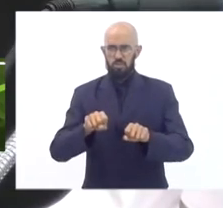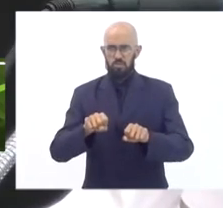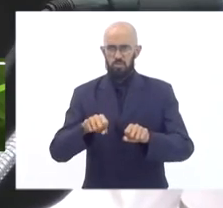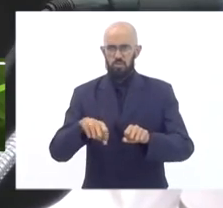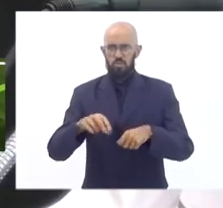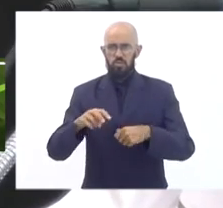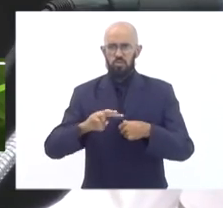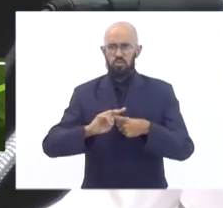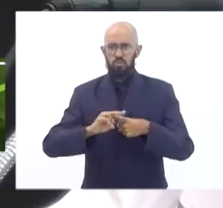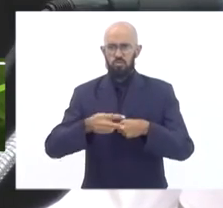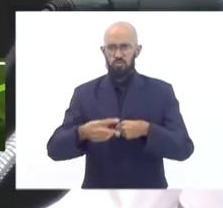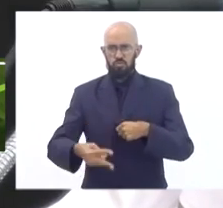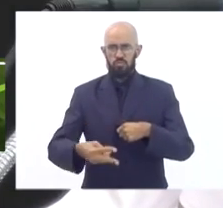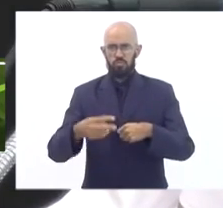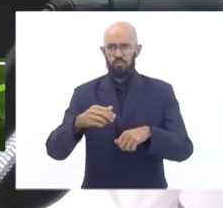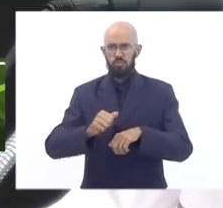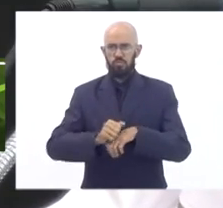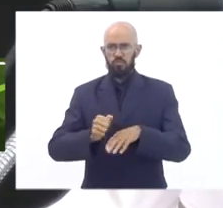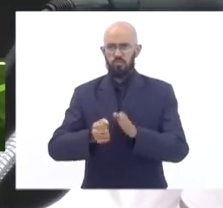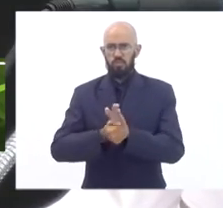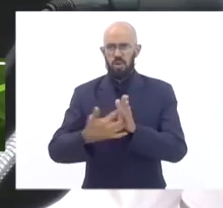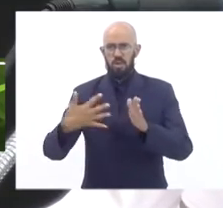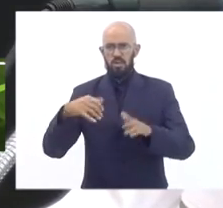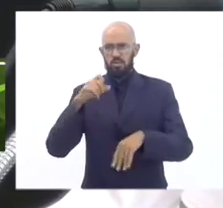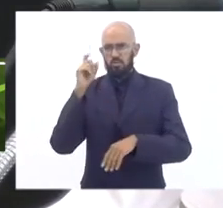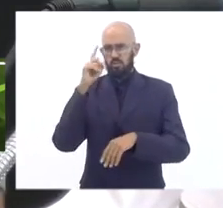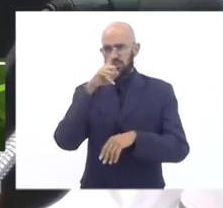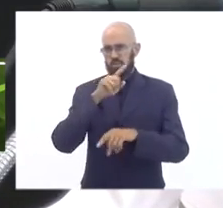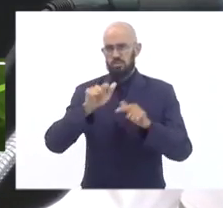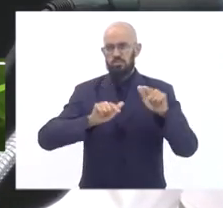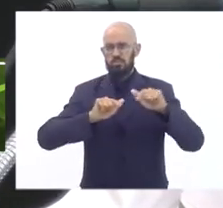resulta numa série de dificuldades de se trabalhar